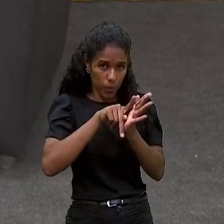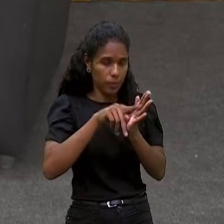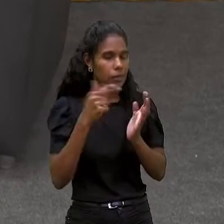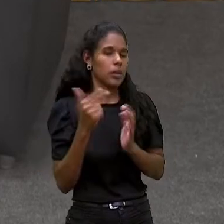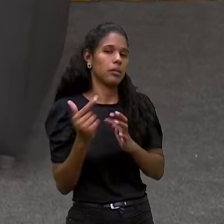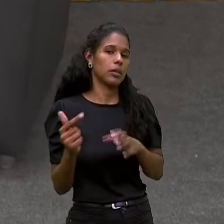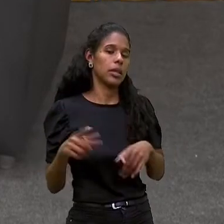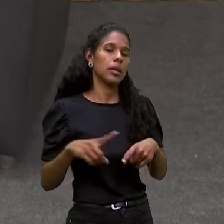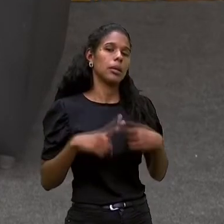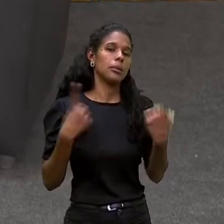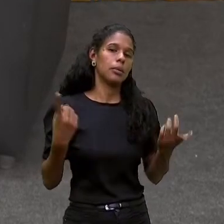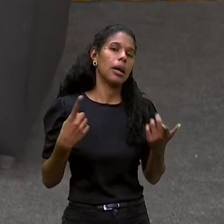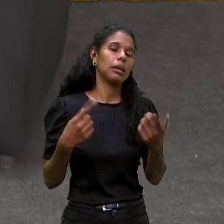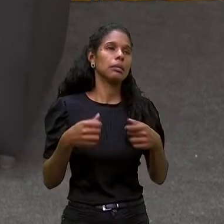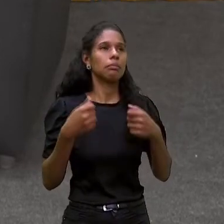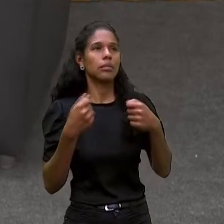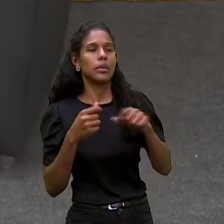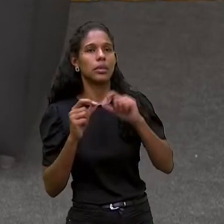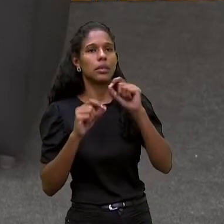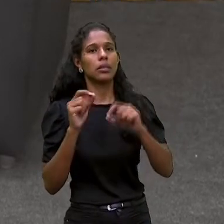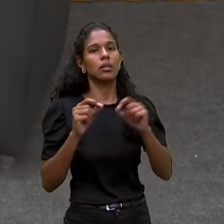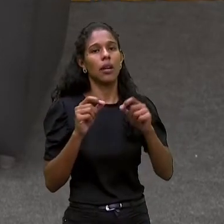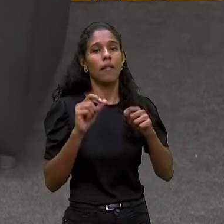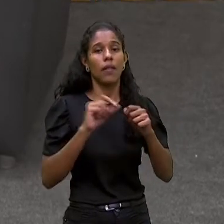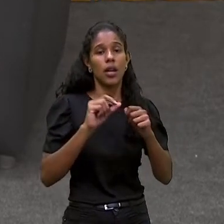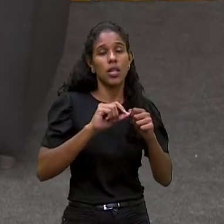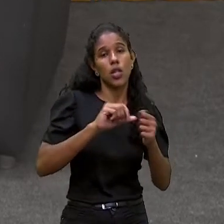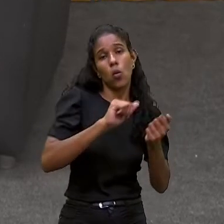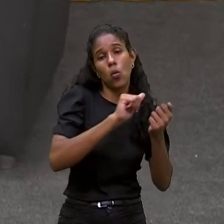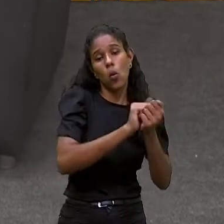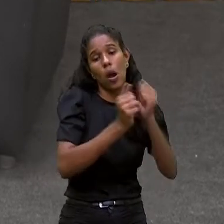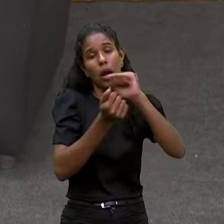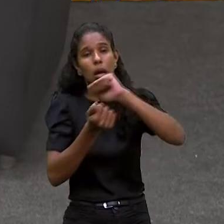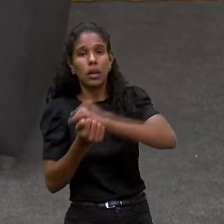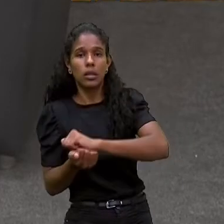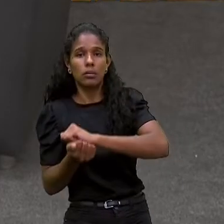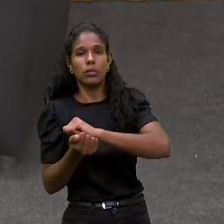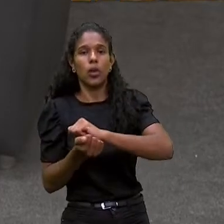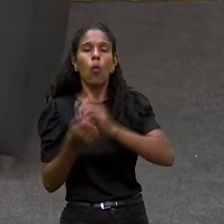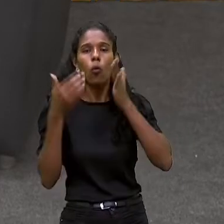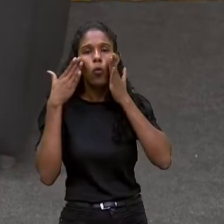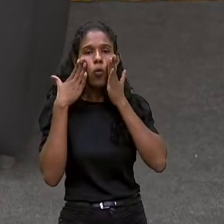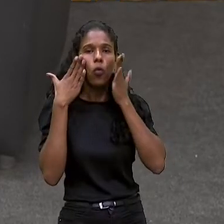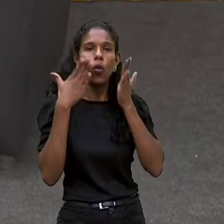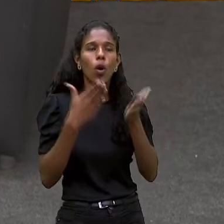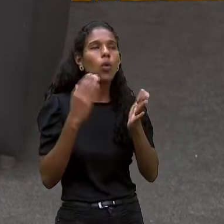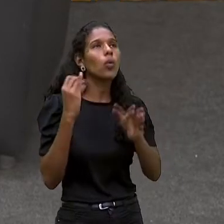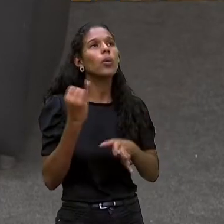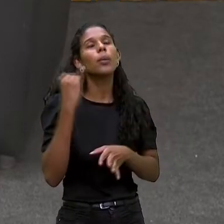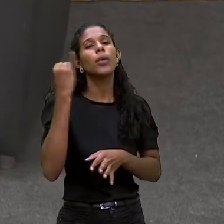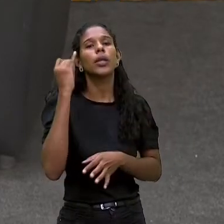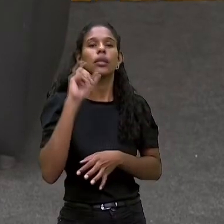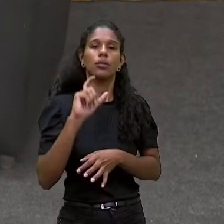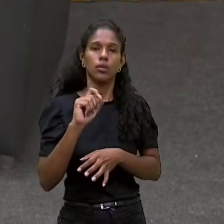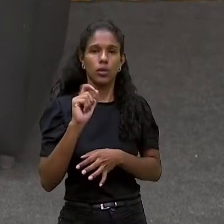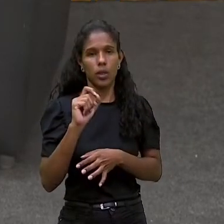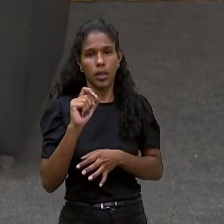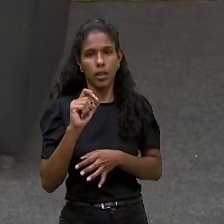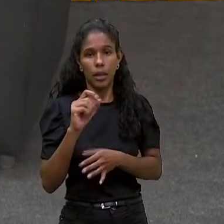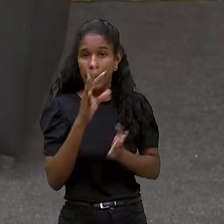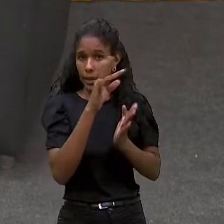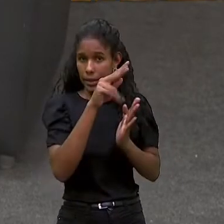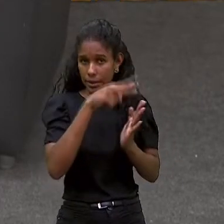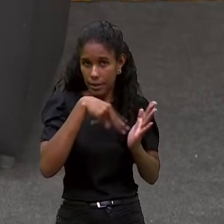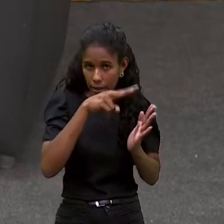Uma questão de prioridade também, né? Às vezes. Perfeito, questão de prioridade. Mas às vezes a gente não se dá conta, né? Então é importante ir para o papel